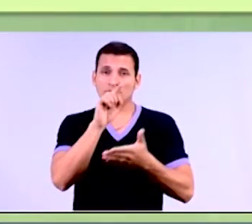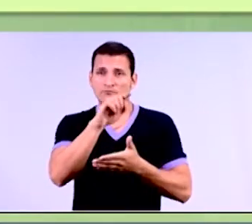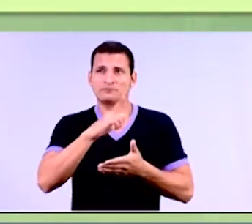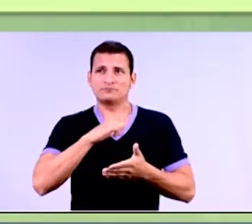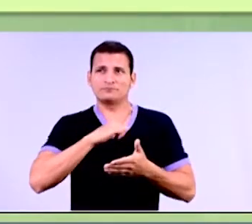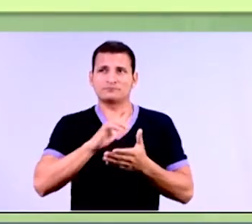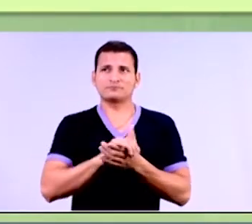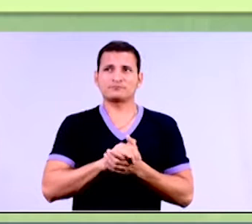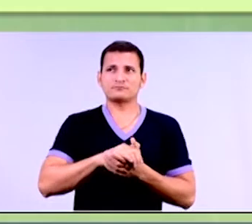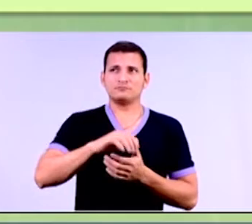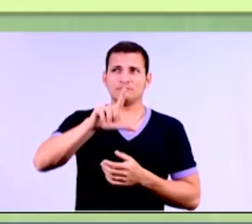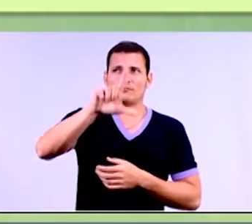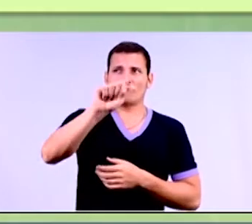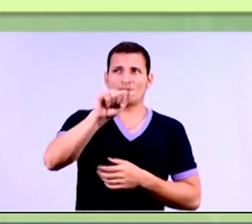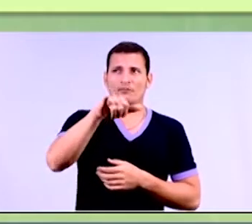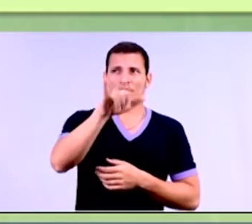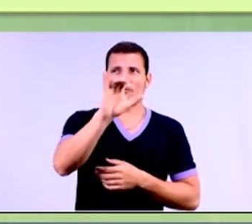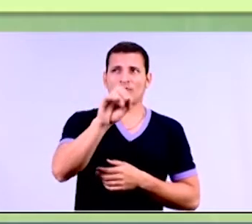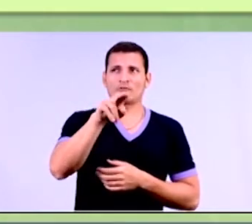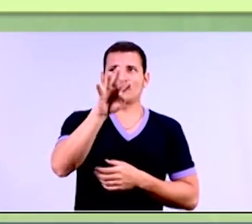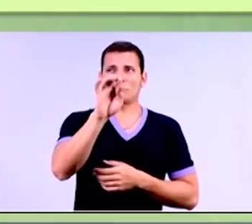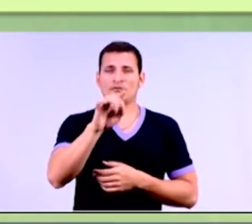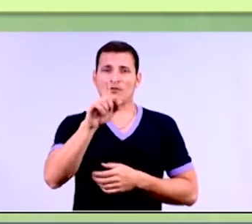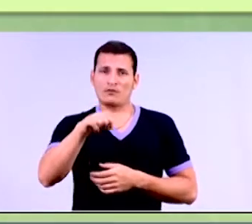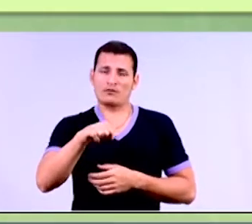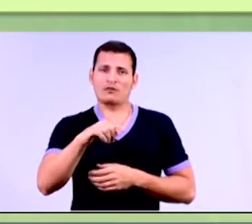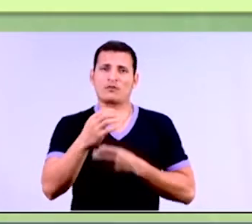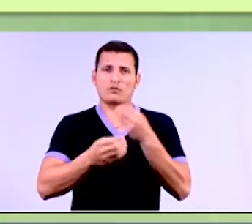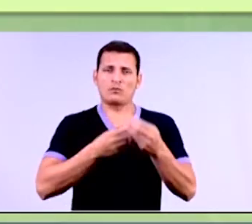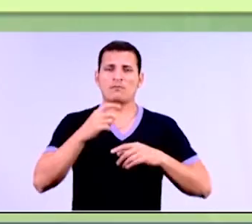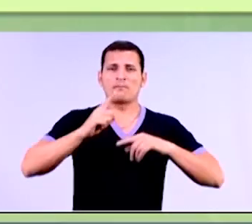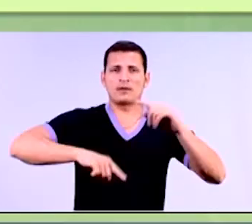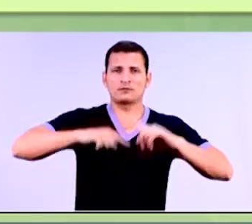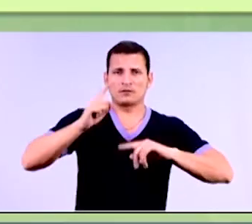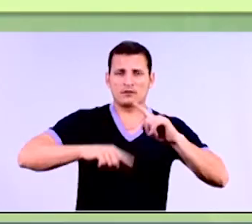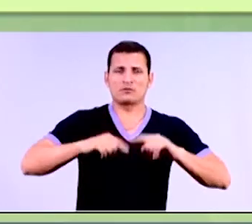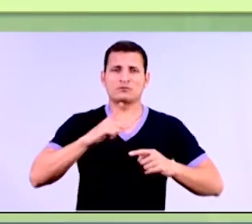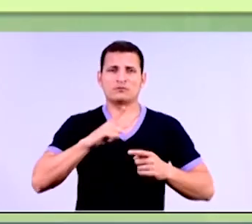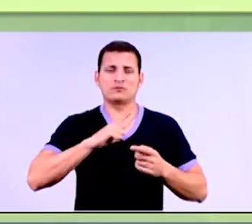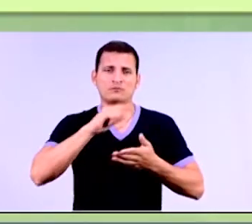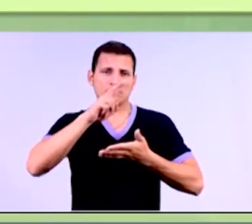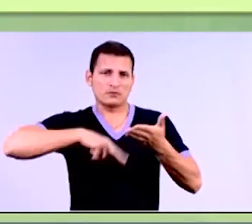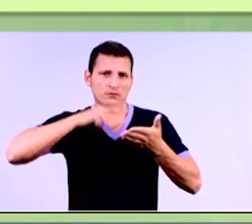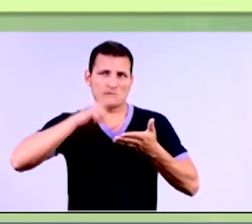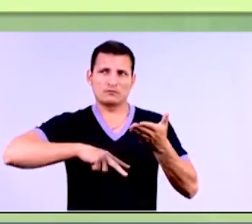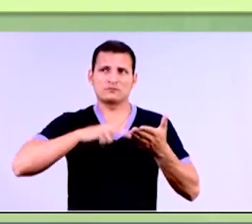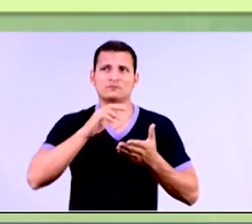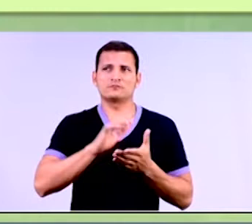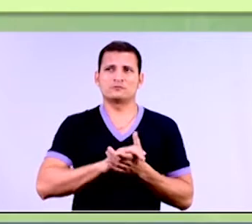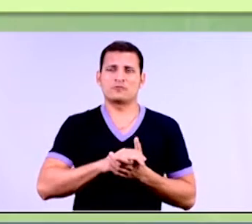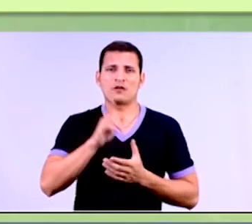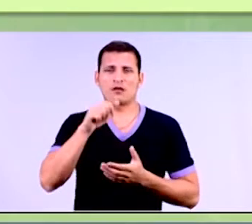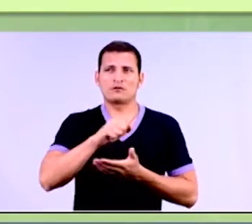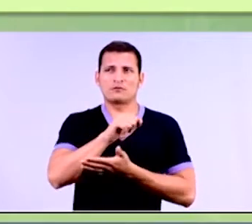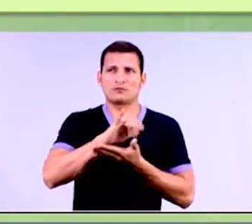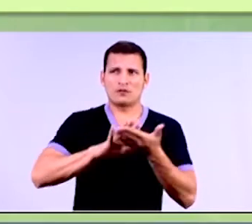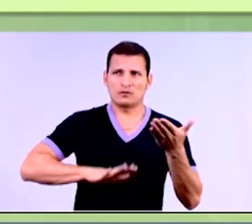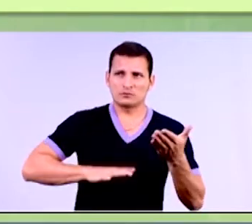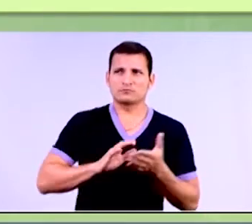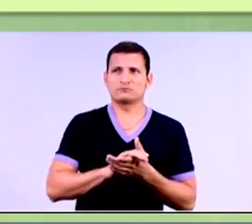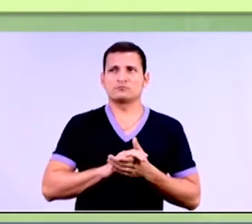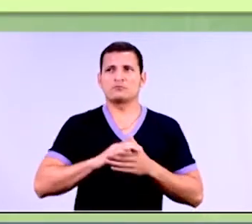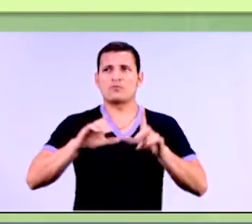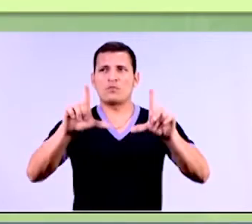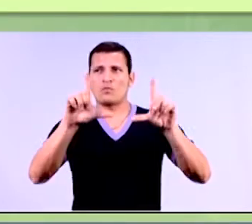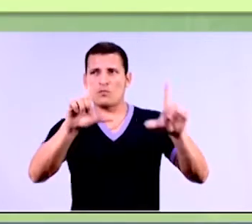que o layout indica o tipo de material que temos para ler. Então, se é um texto, se é um quadro,